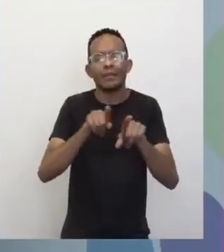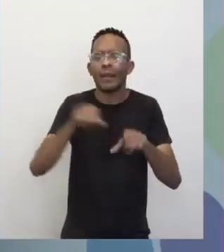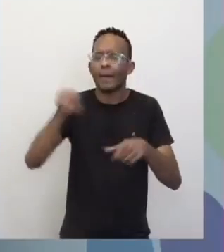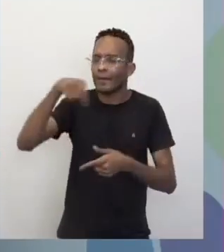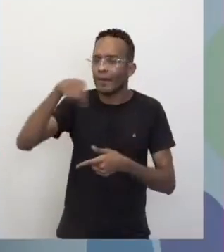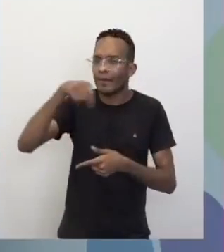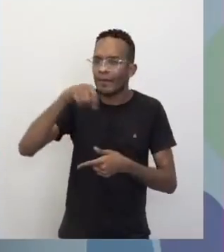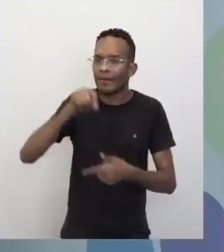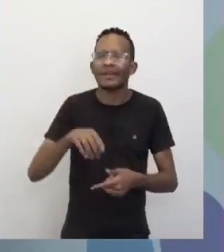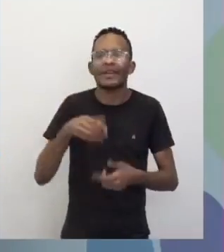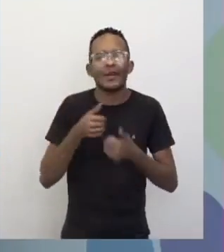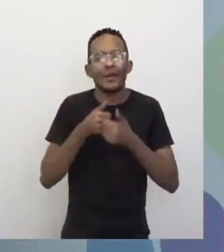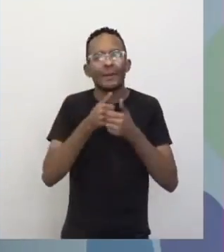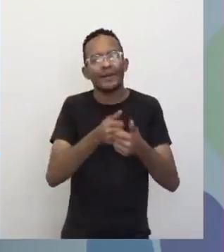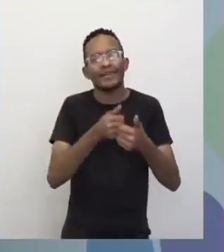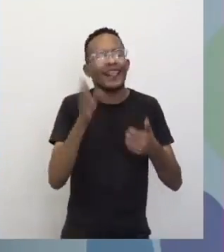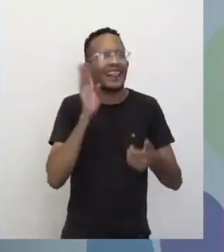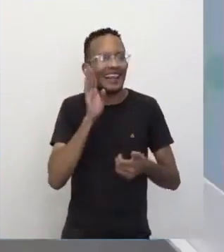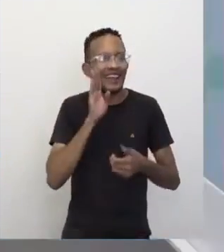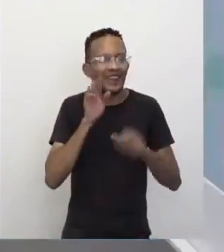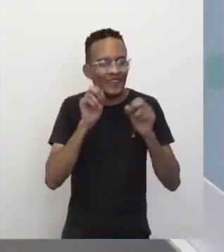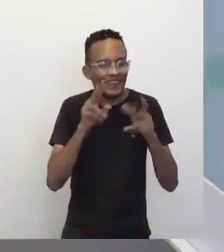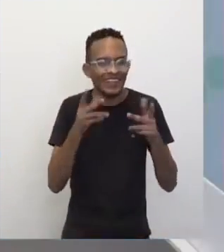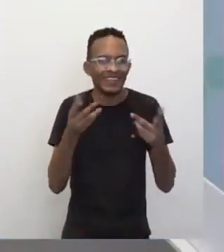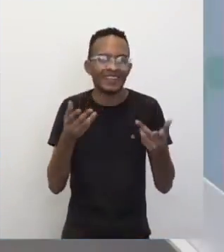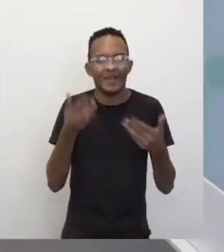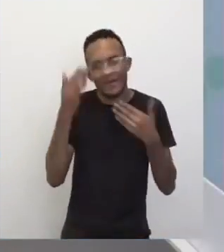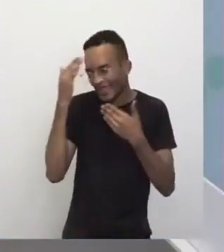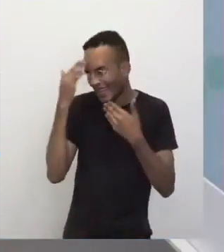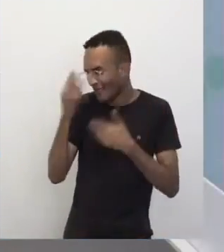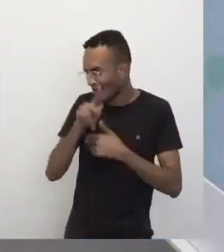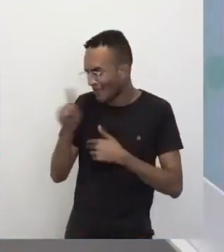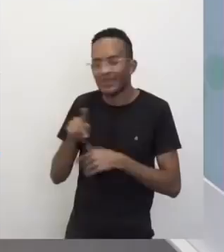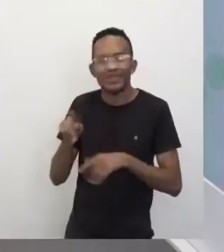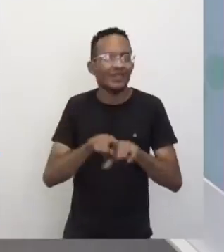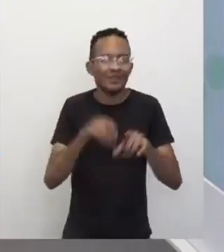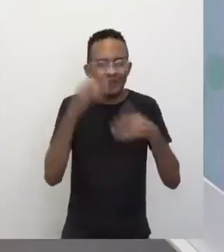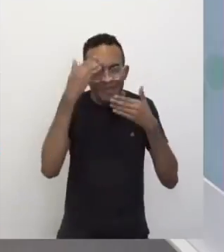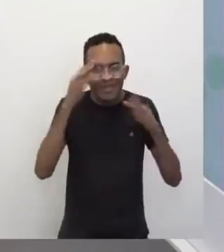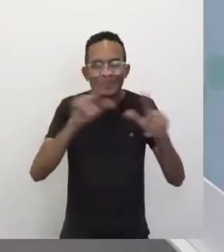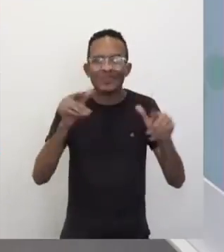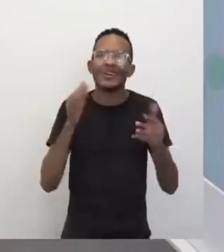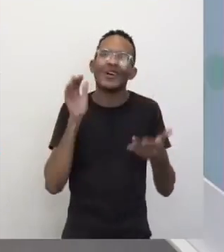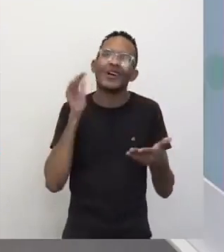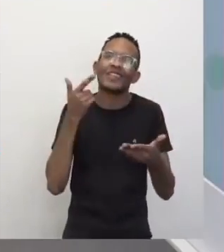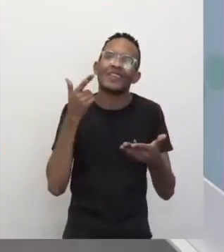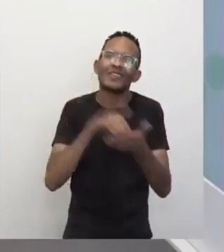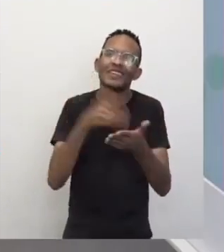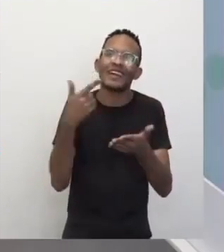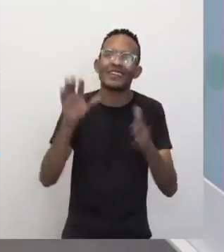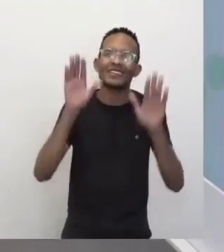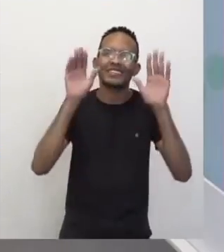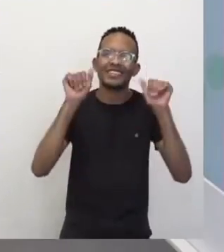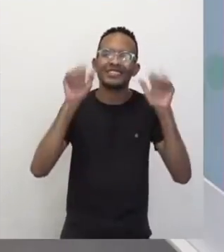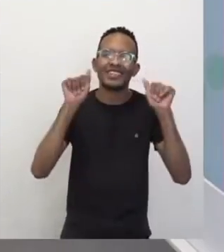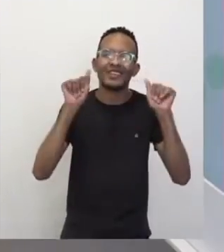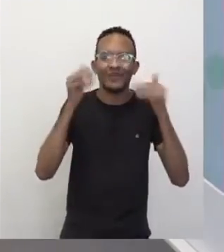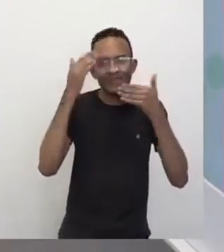tudo mentira, mas seria bem legal se fosse, né? Professora Tayana, valeu. Gente, obrigada. Até a próxima aula. Tchau, tchau. Tchau.